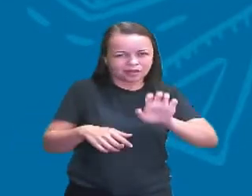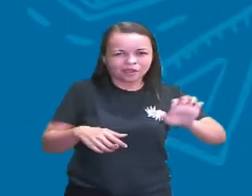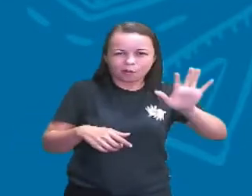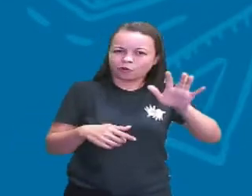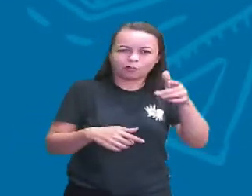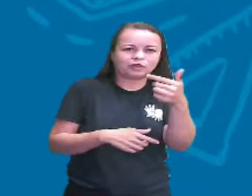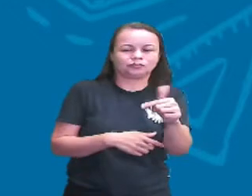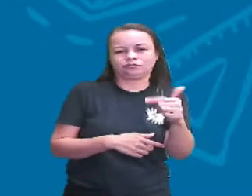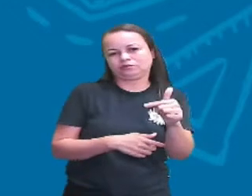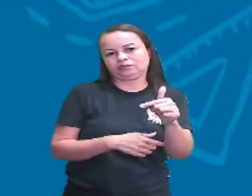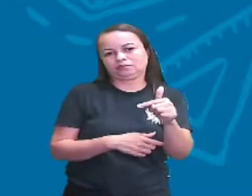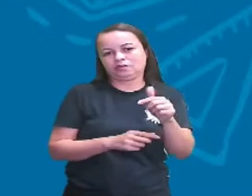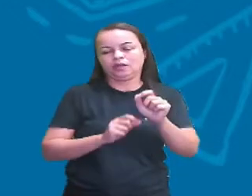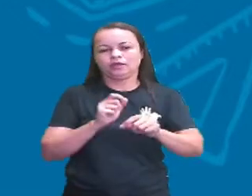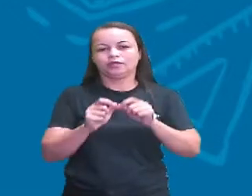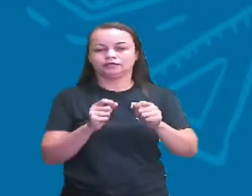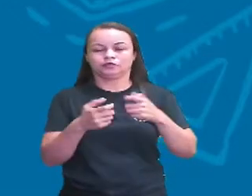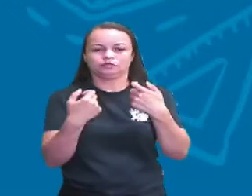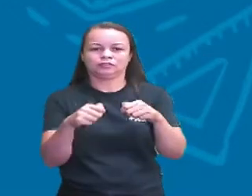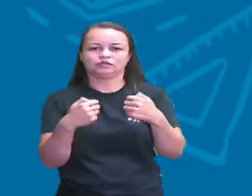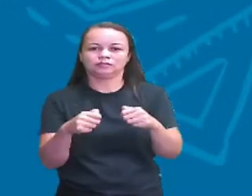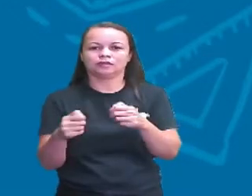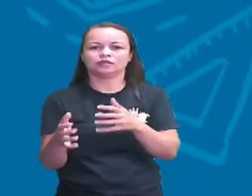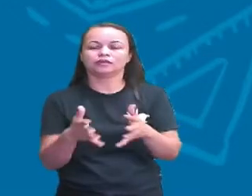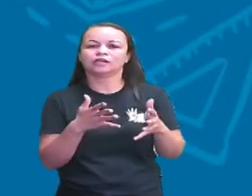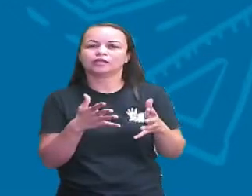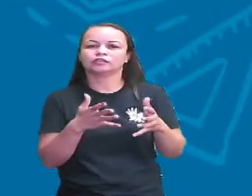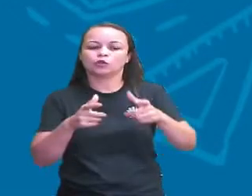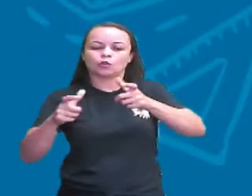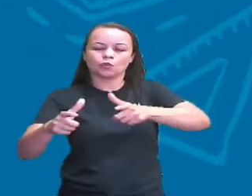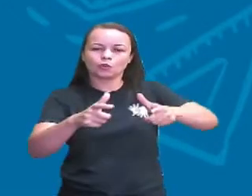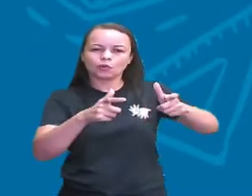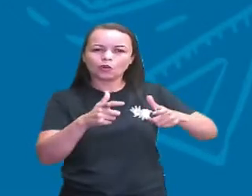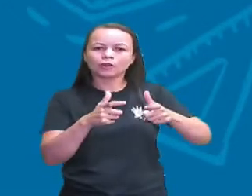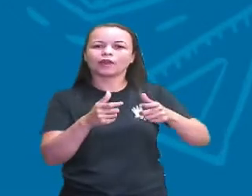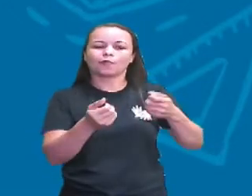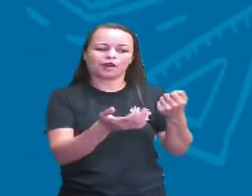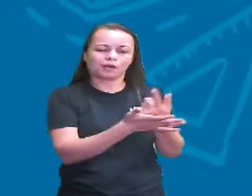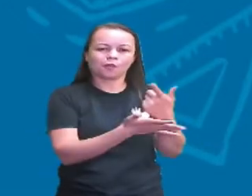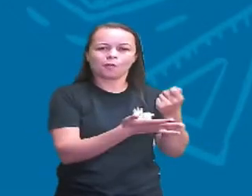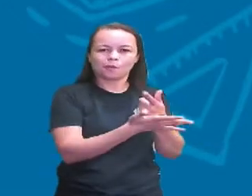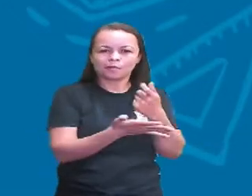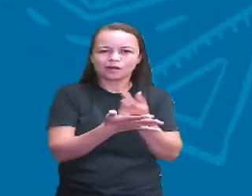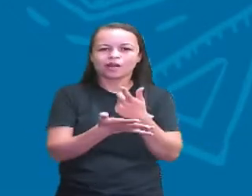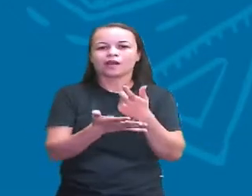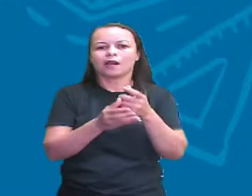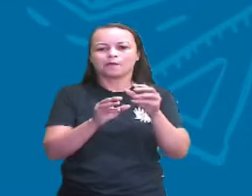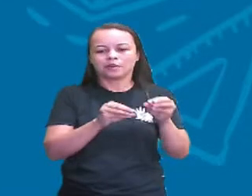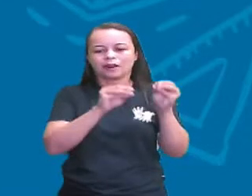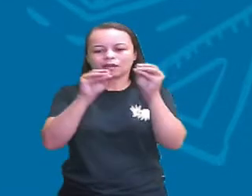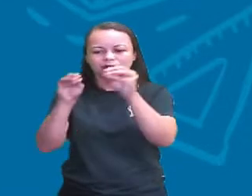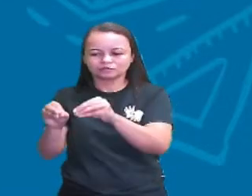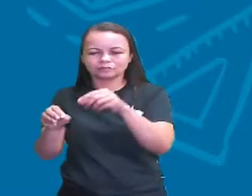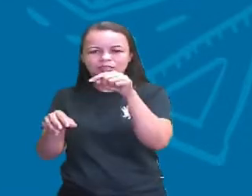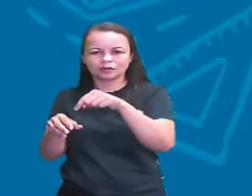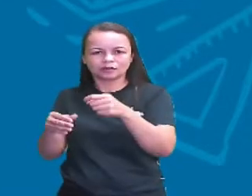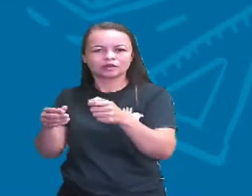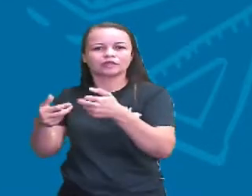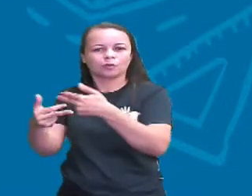necessário conseguir novos locais para se pegar, para se comprar ou se utilizar essa matéria-prima.